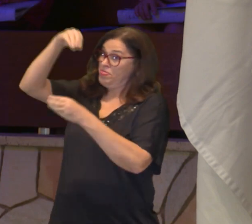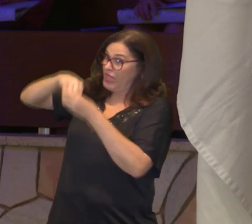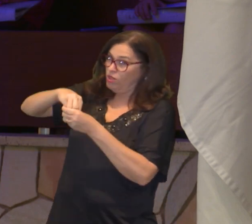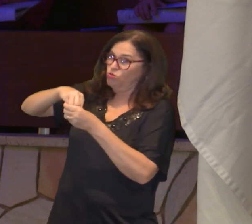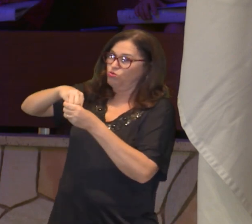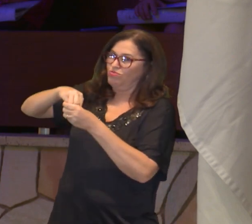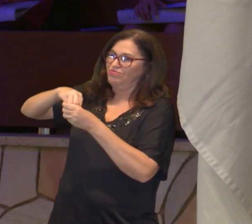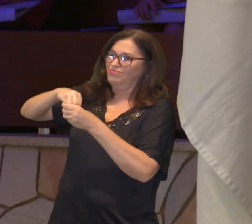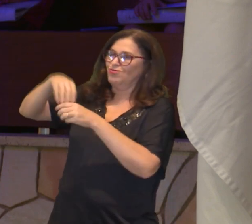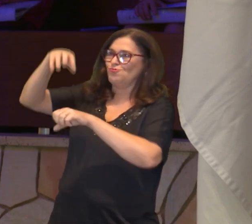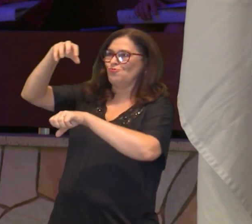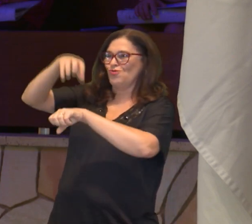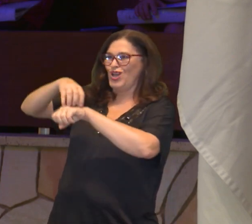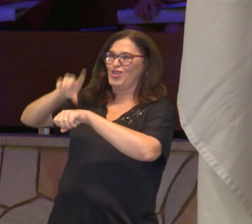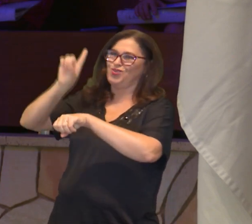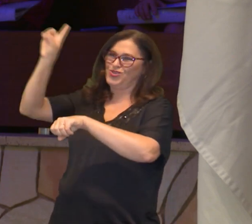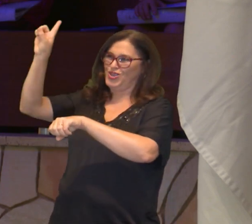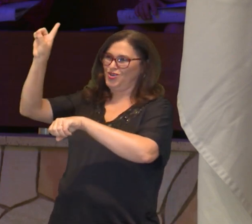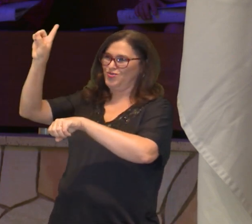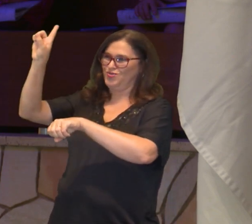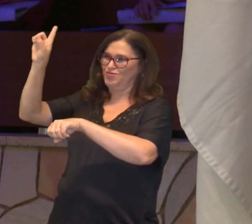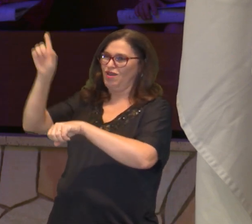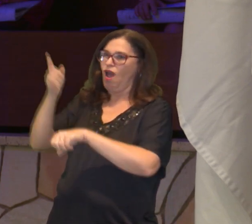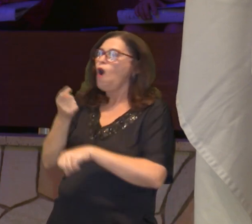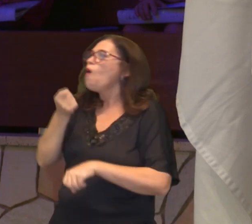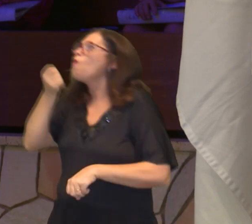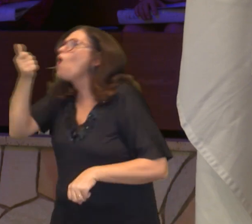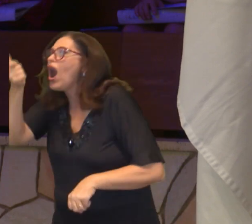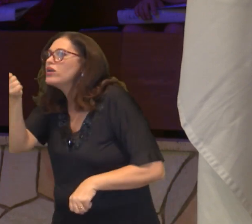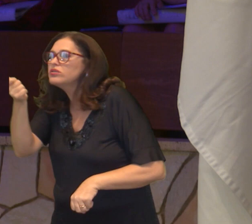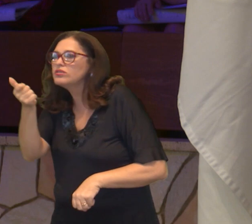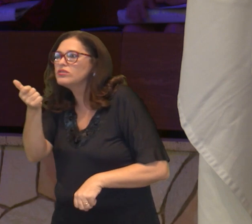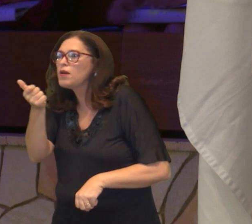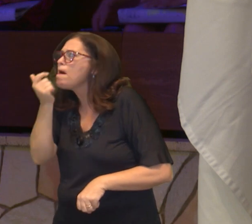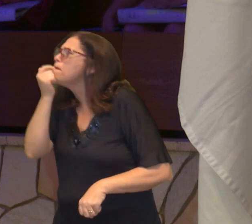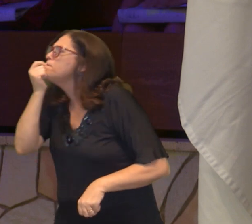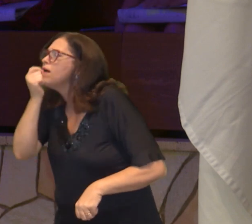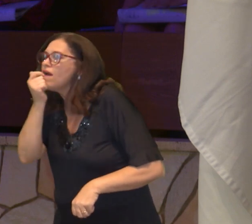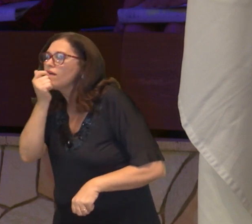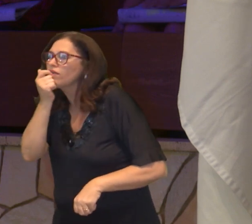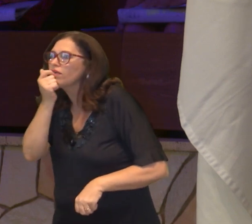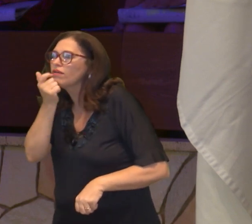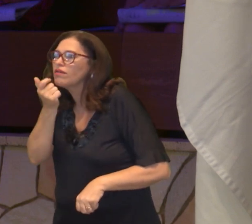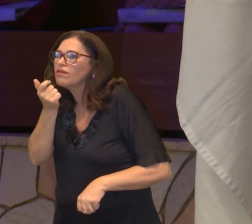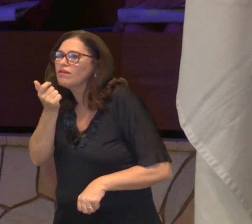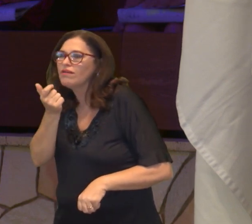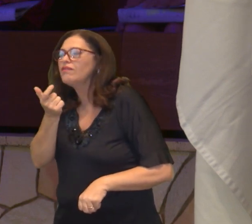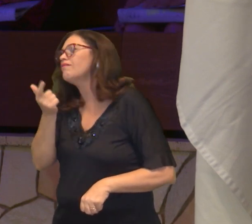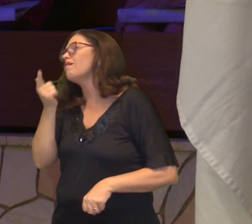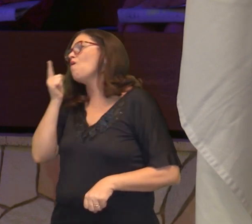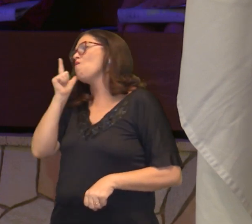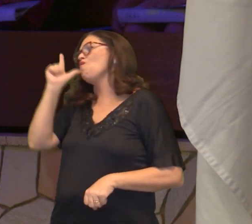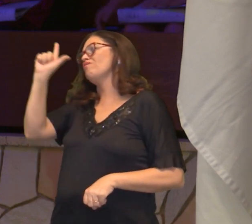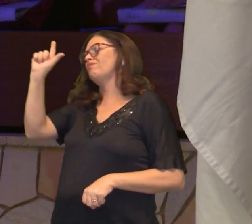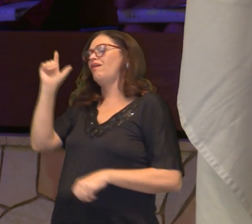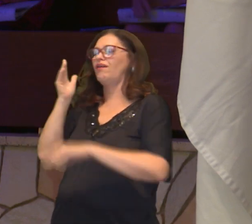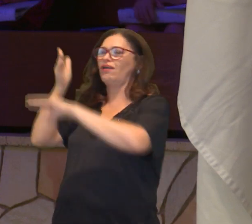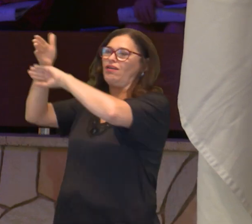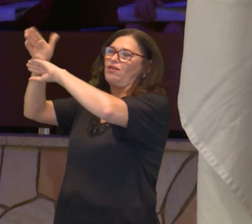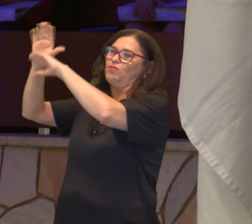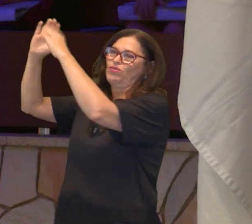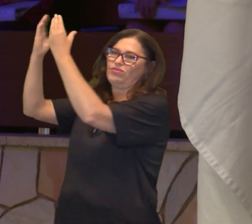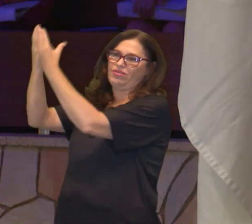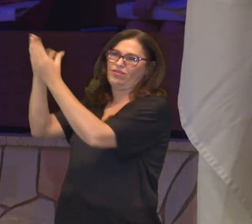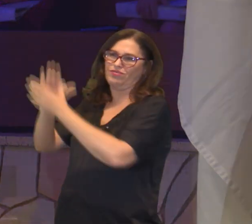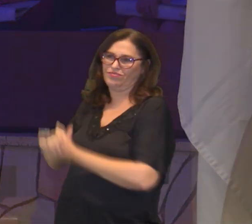lá. Mas quase é um perigo. É como um indivíduo que sofre